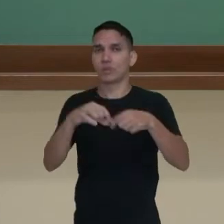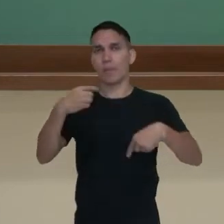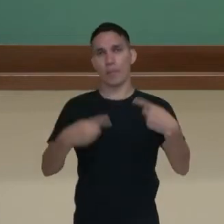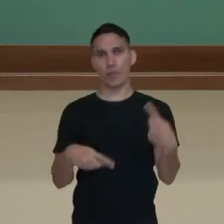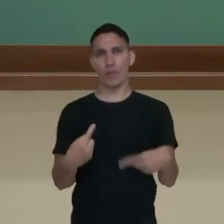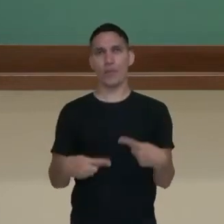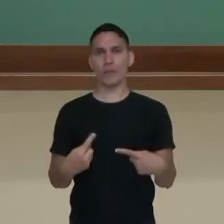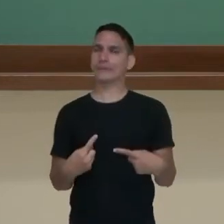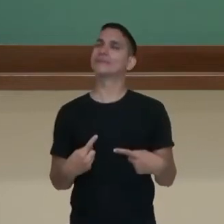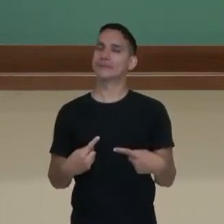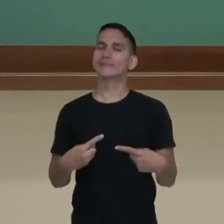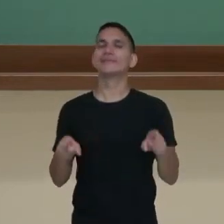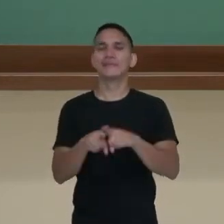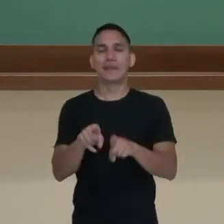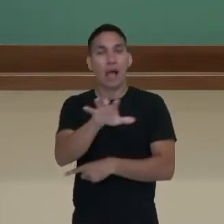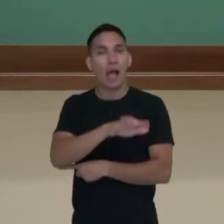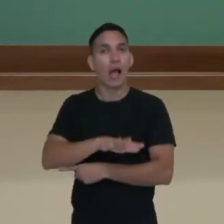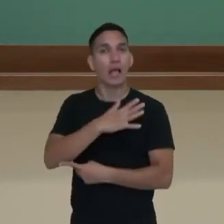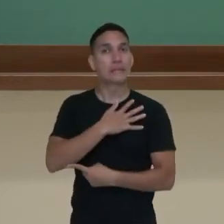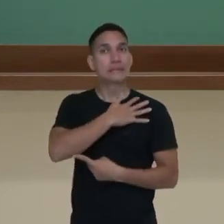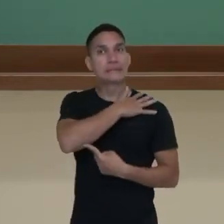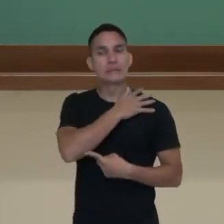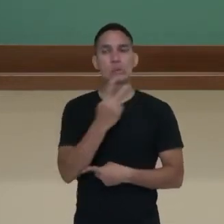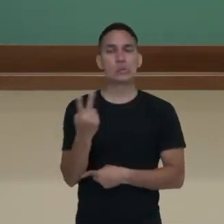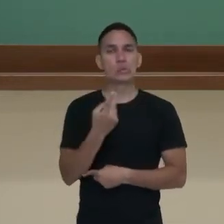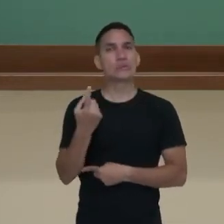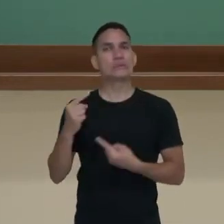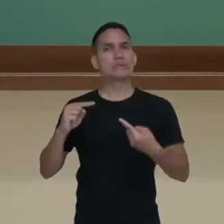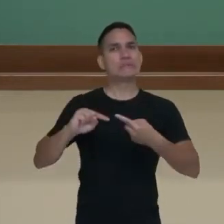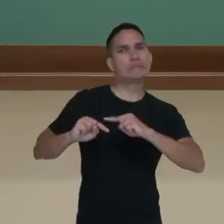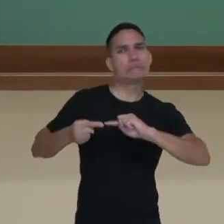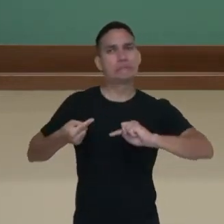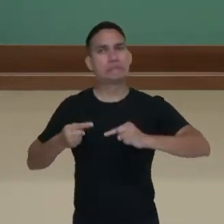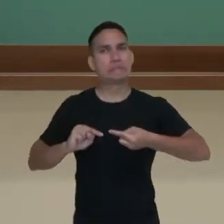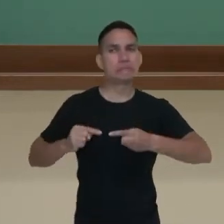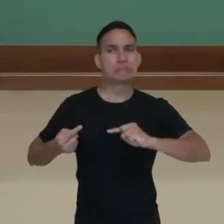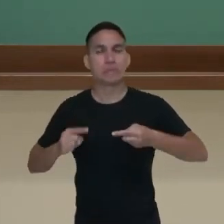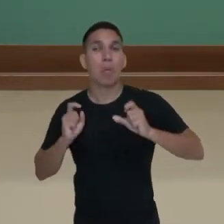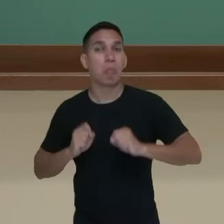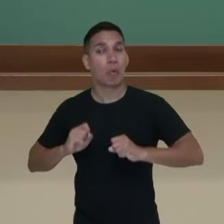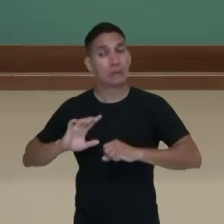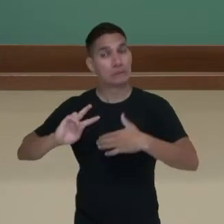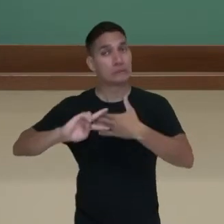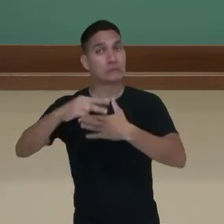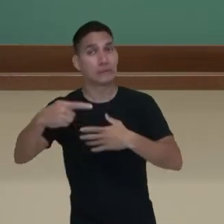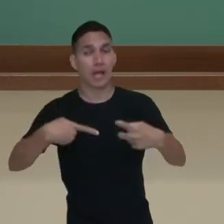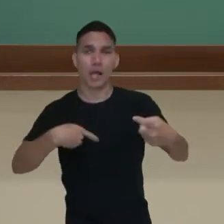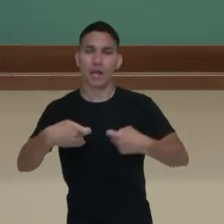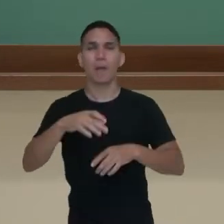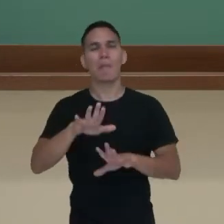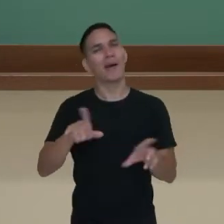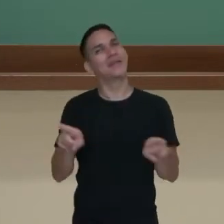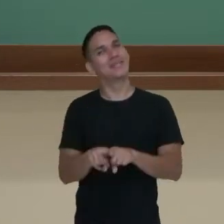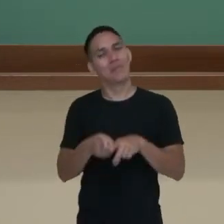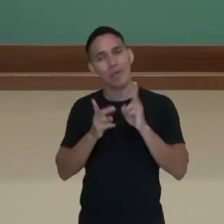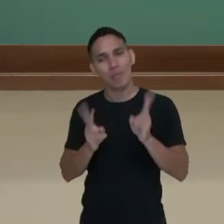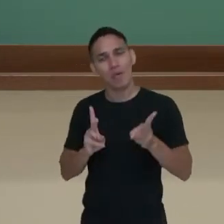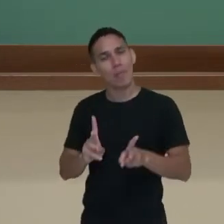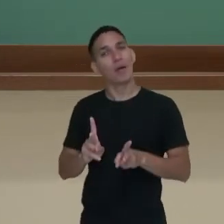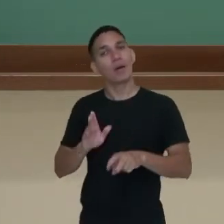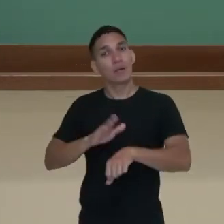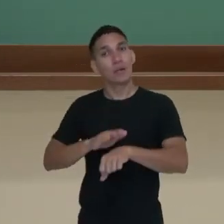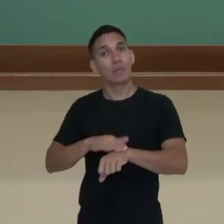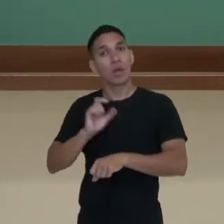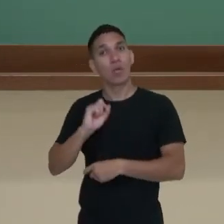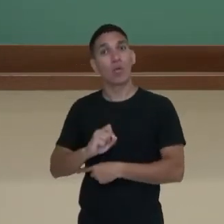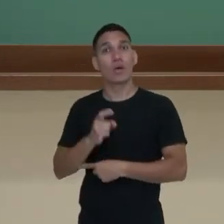política e militar, né? São ensaios aí de guerras. Mas ao mesmo tempo, olha só que interessante, os Estados Unidos